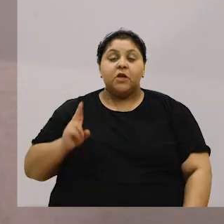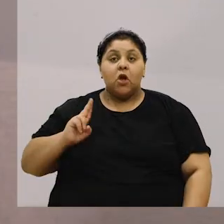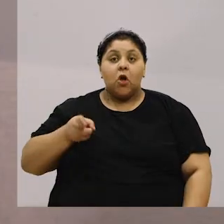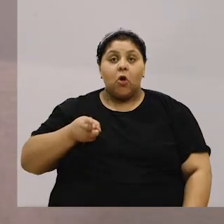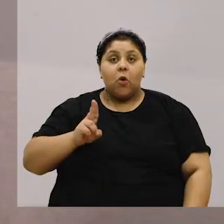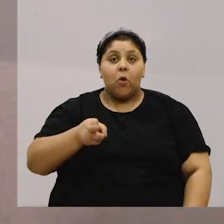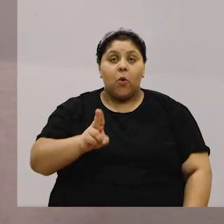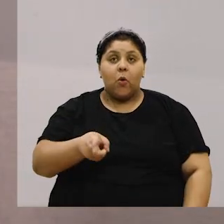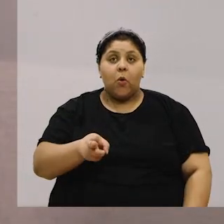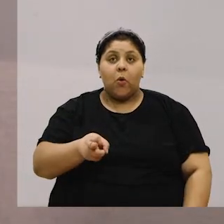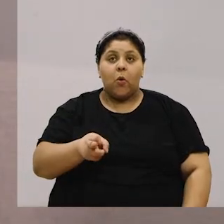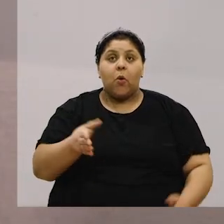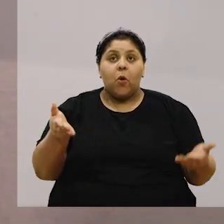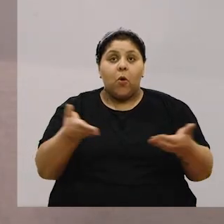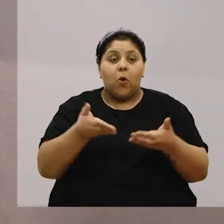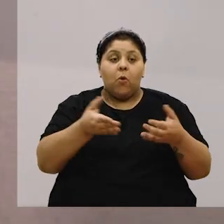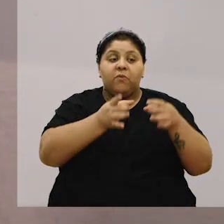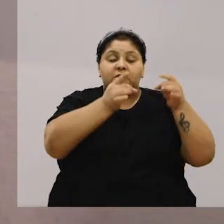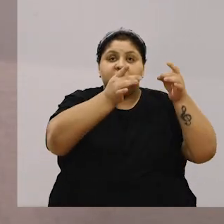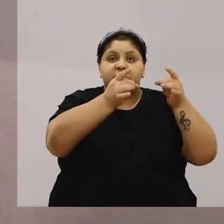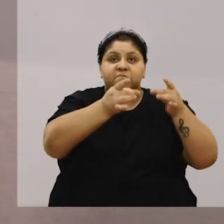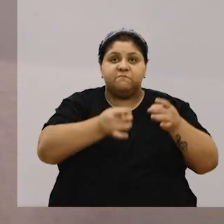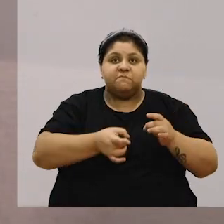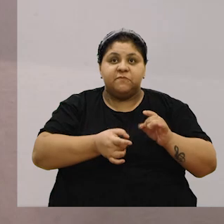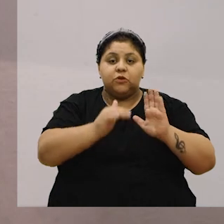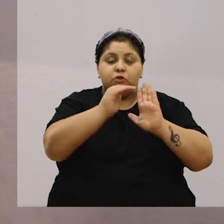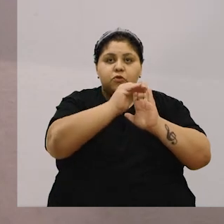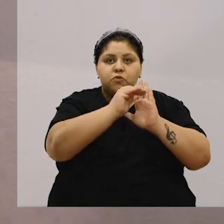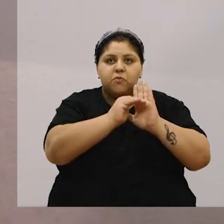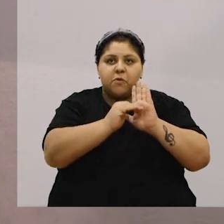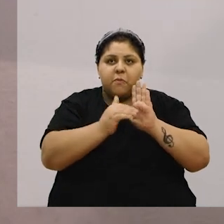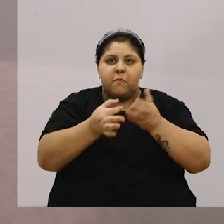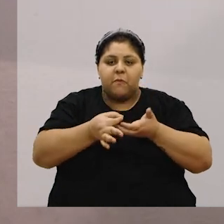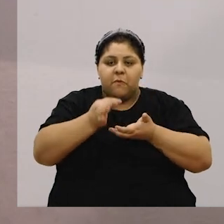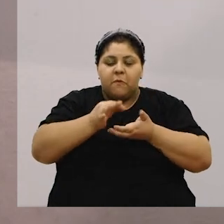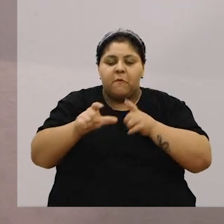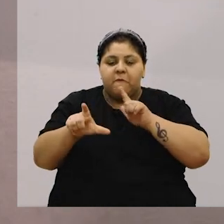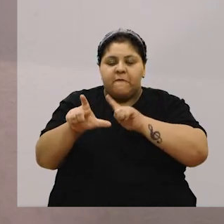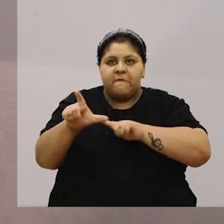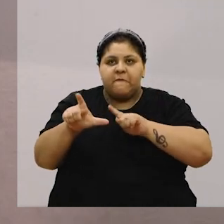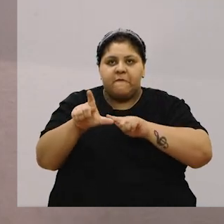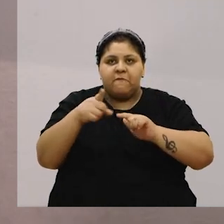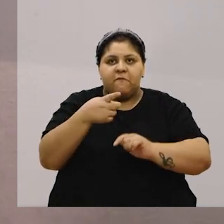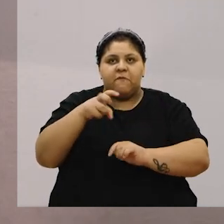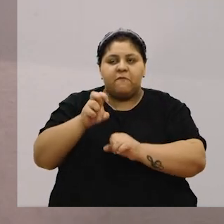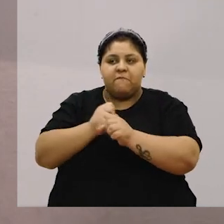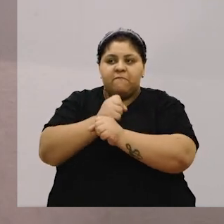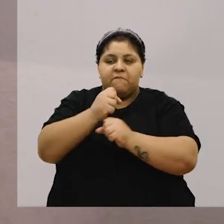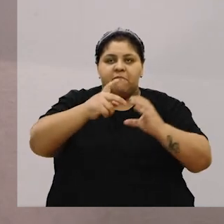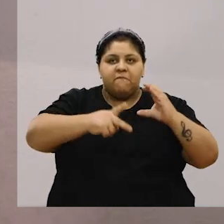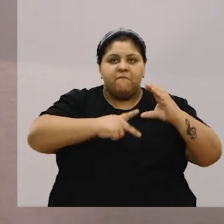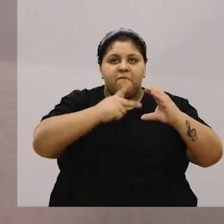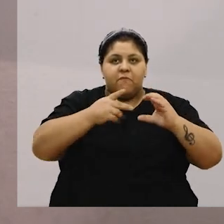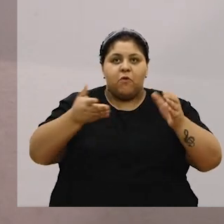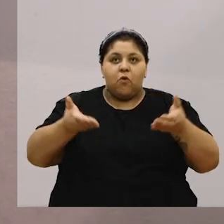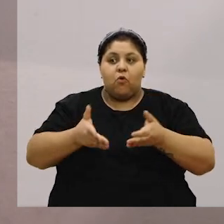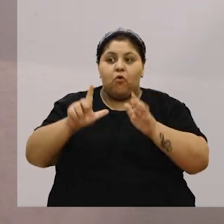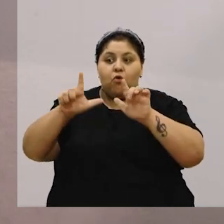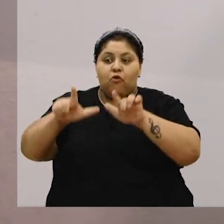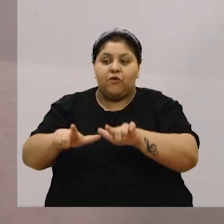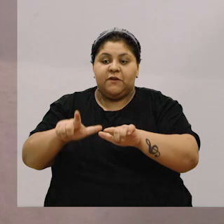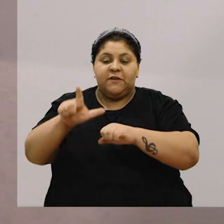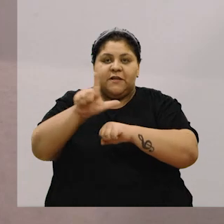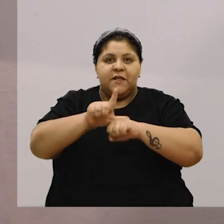Dando sequência, então, a essa edição especialíssima do Café com Letras, 15 anos pela TV Câmara, direto